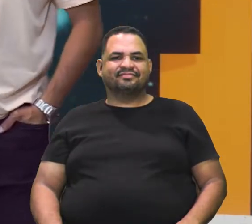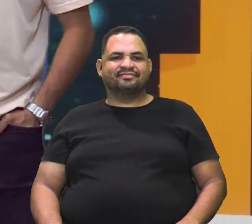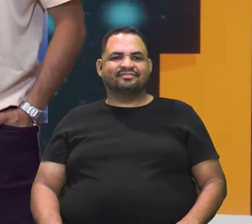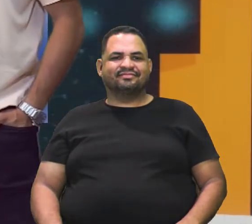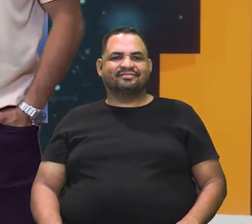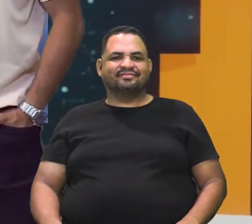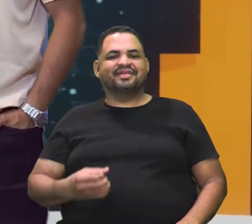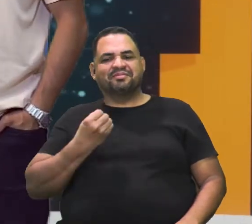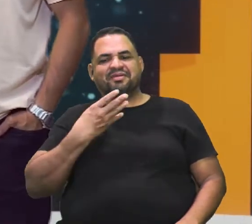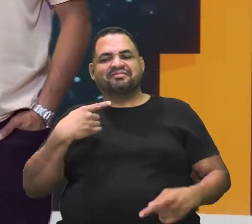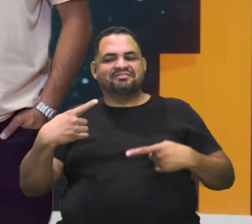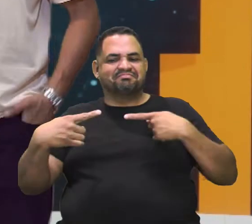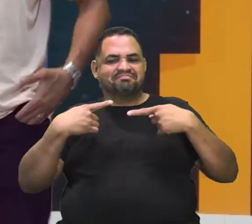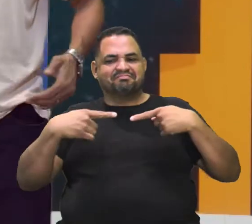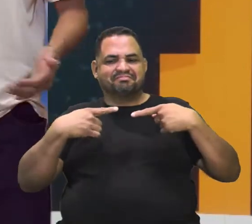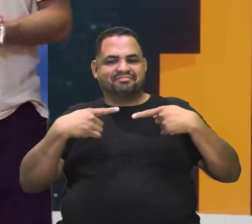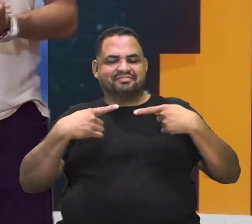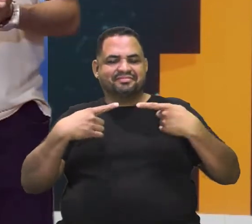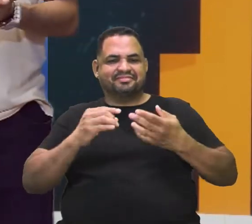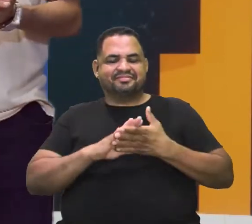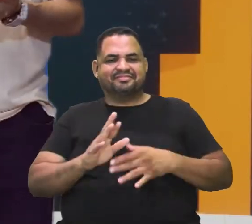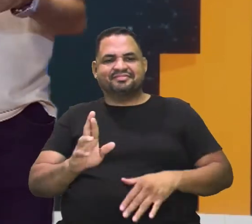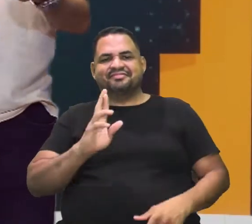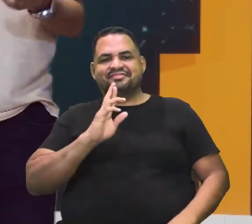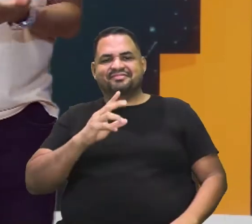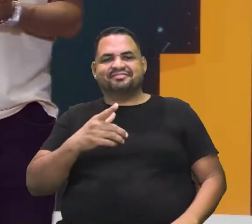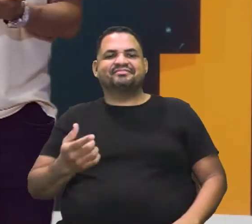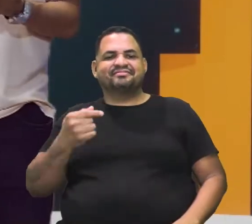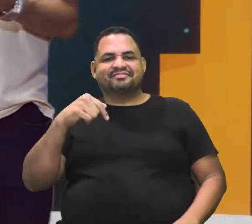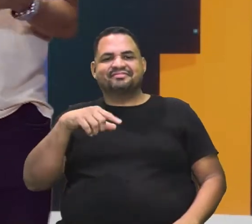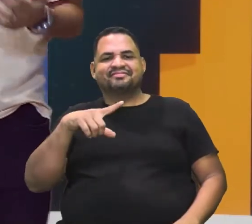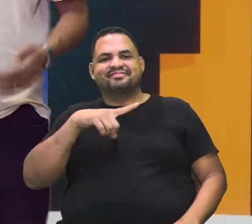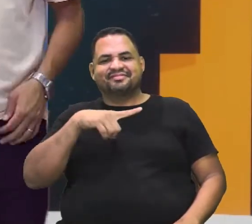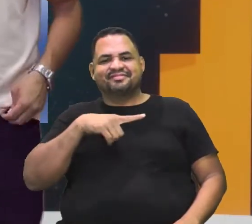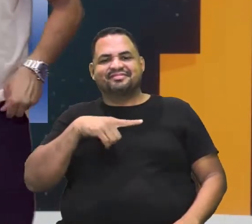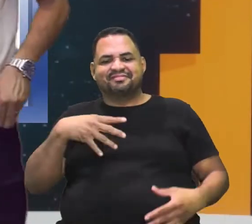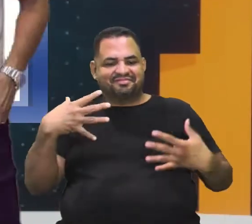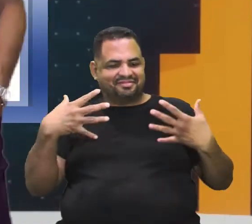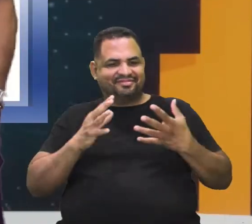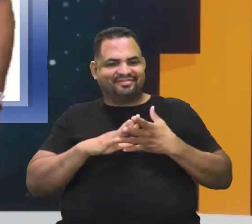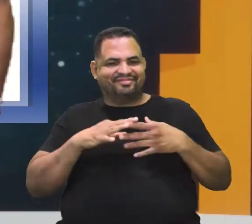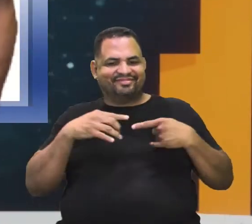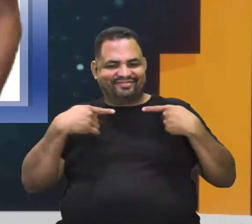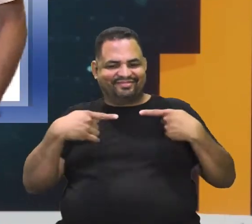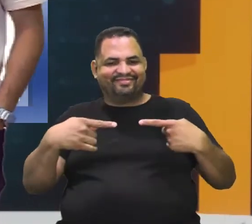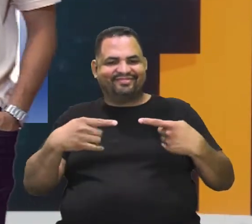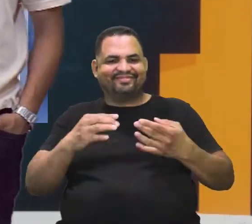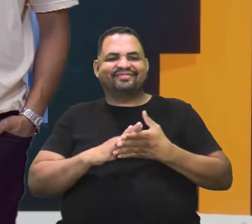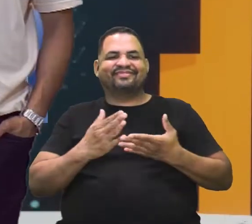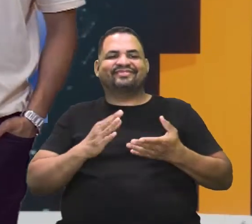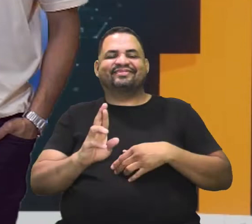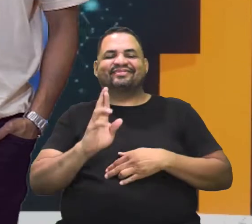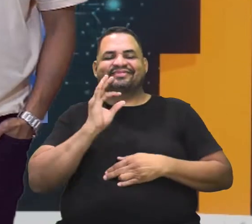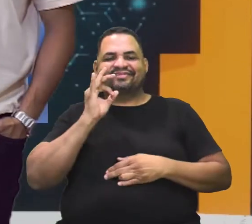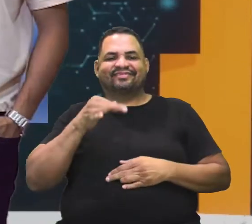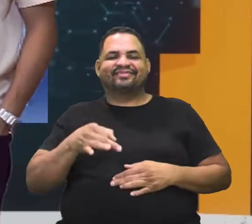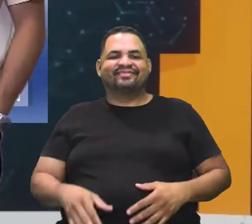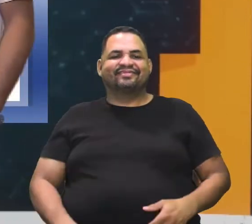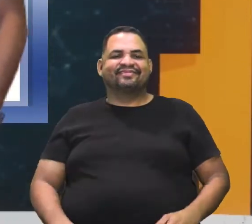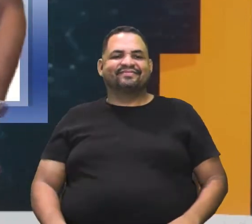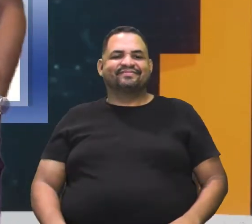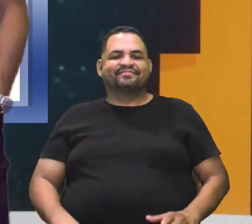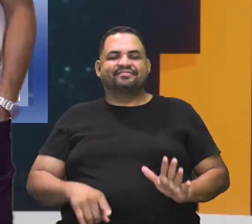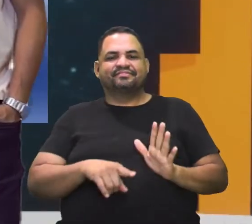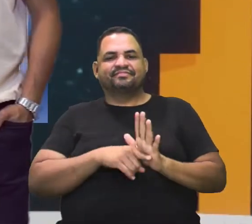Não, e o bom que ficam discutindo, né, as respostas aqui, né? Aqui também rola um fight aí de resposta correta, tá? E